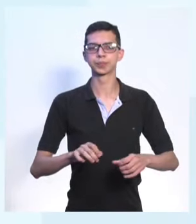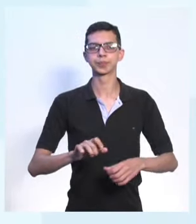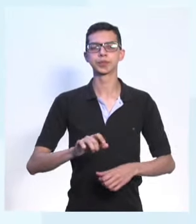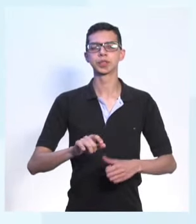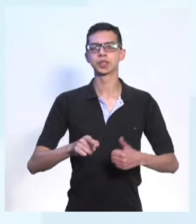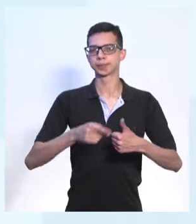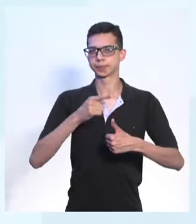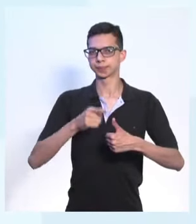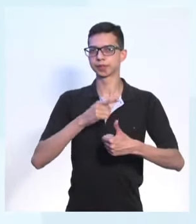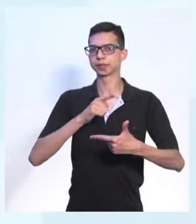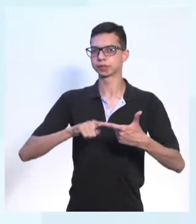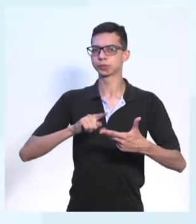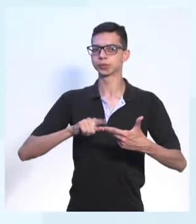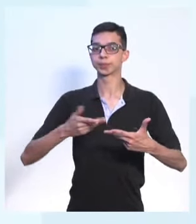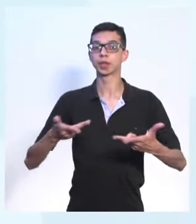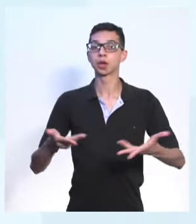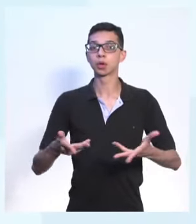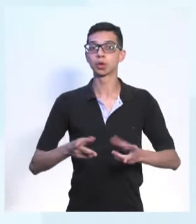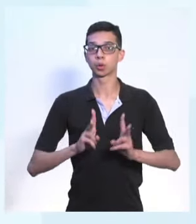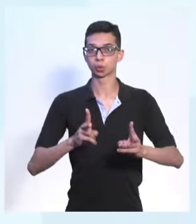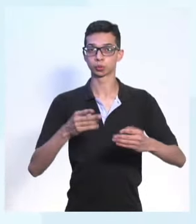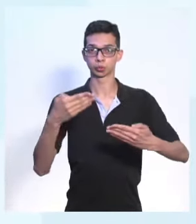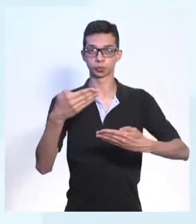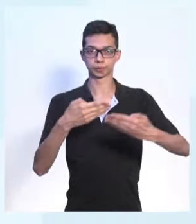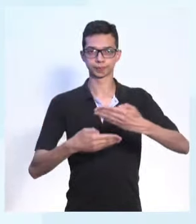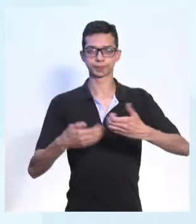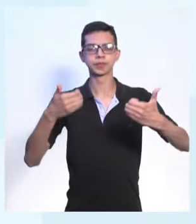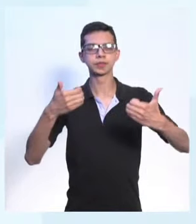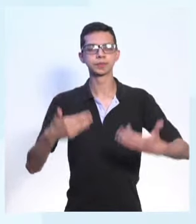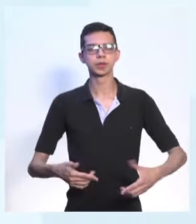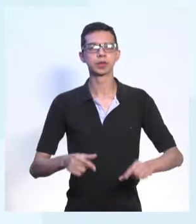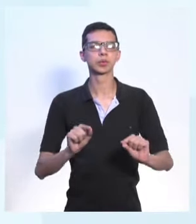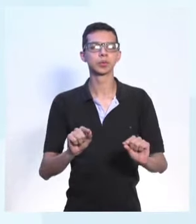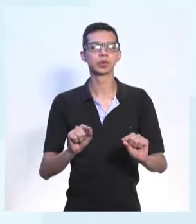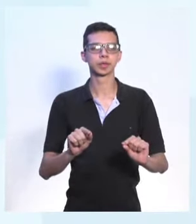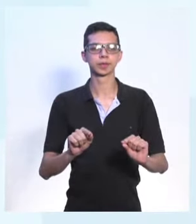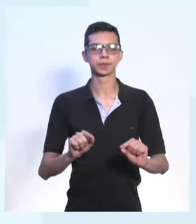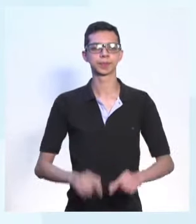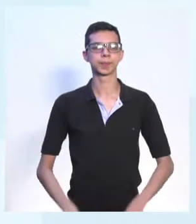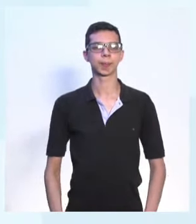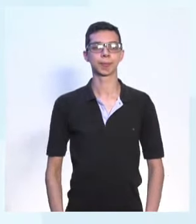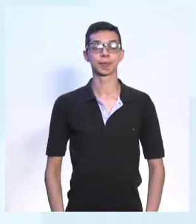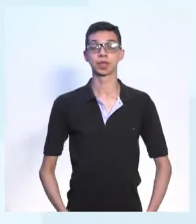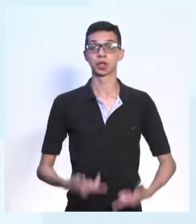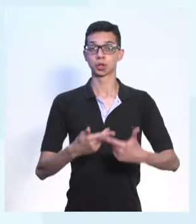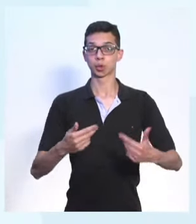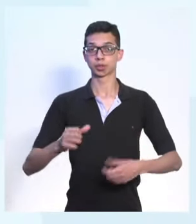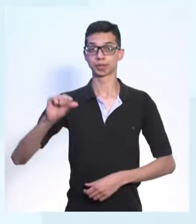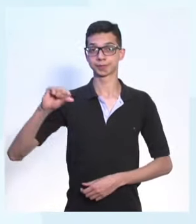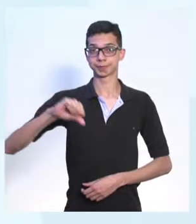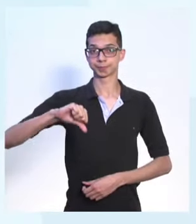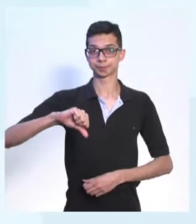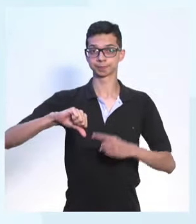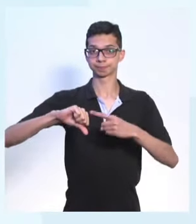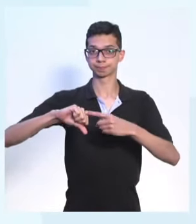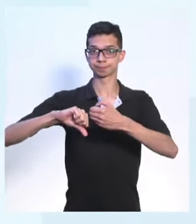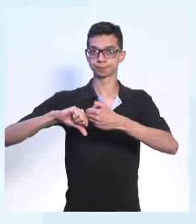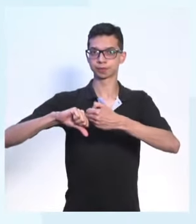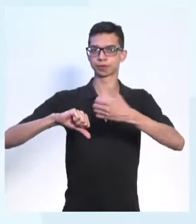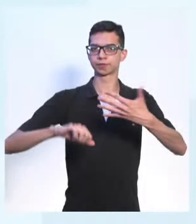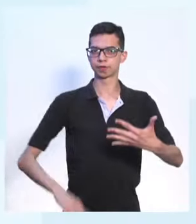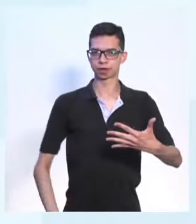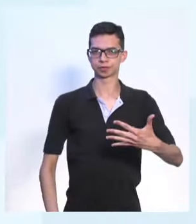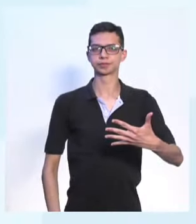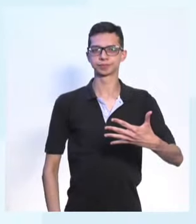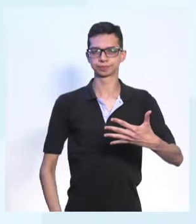Agora, vamos para frente e falar um pouquinho agora das disadvantages. Vamos falar das desvantagens aí da